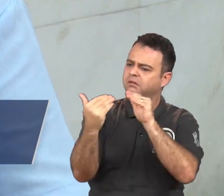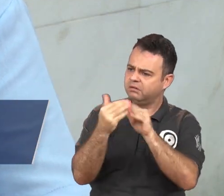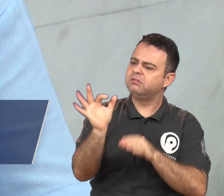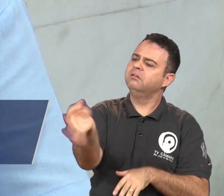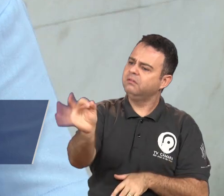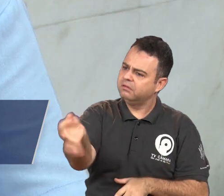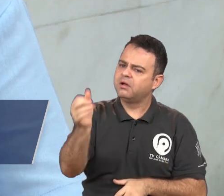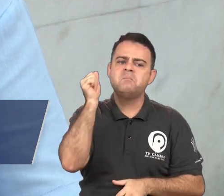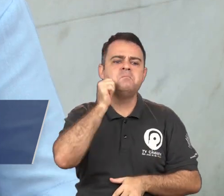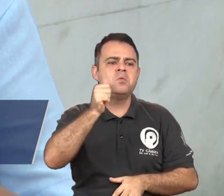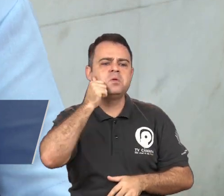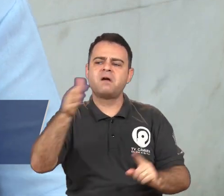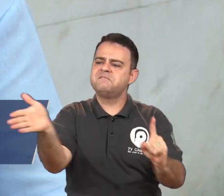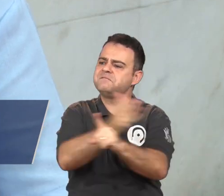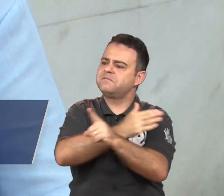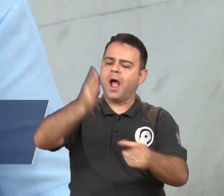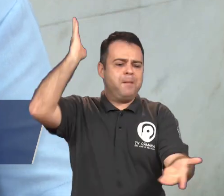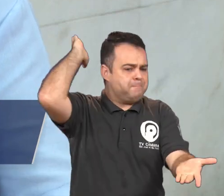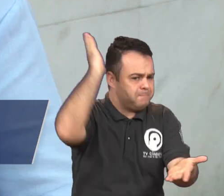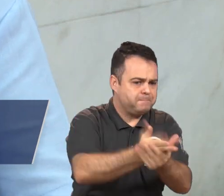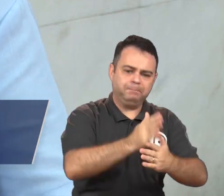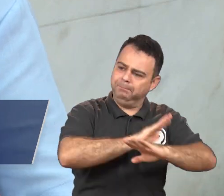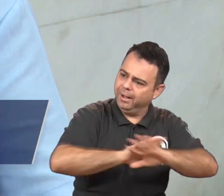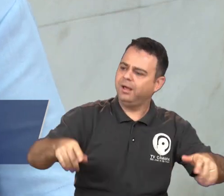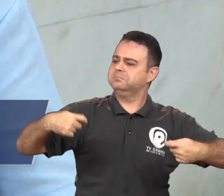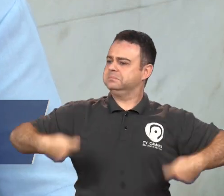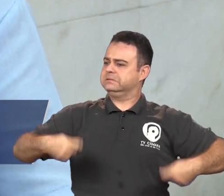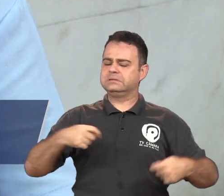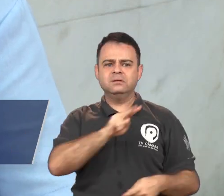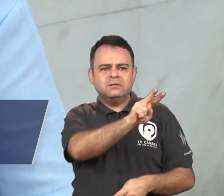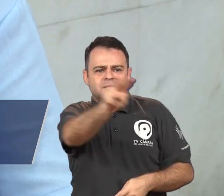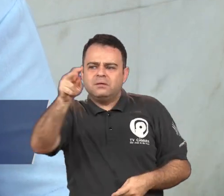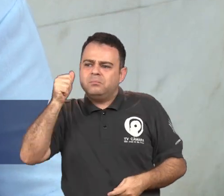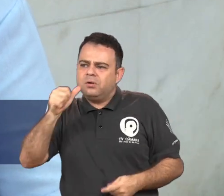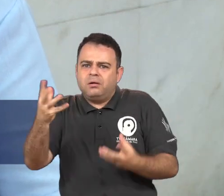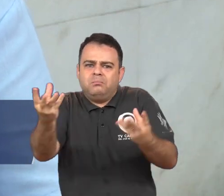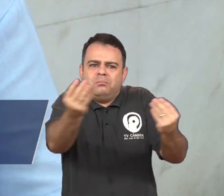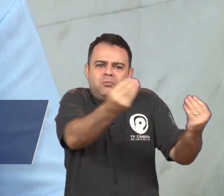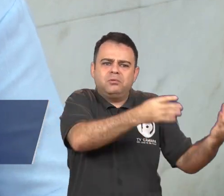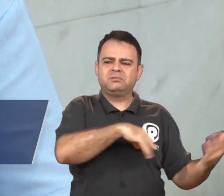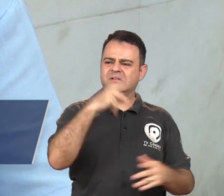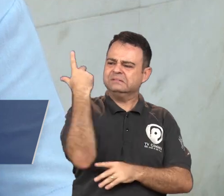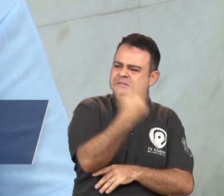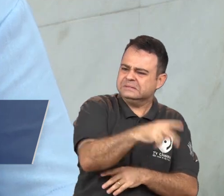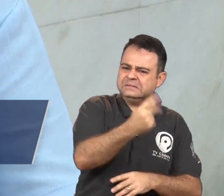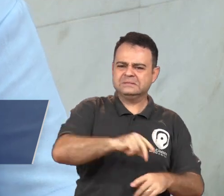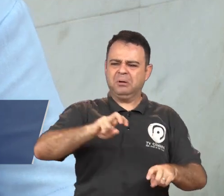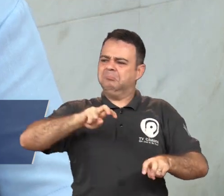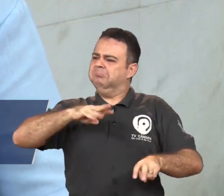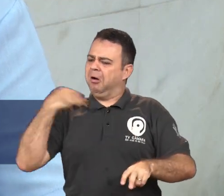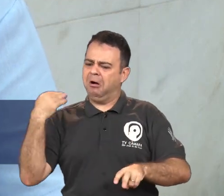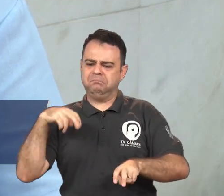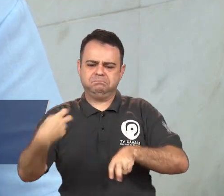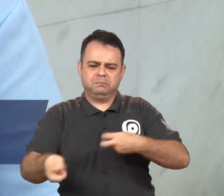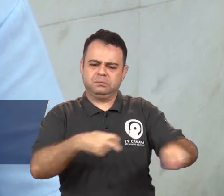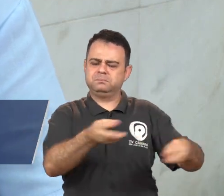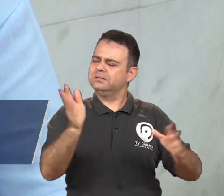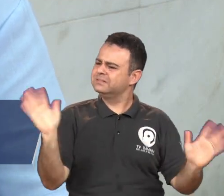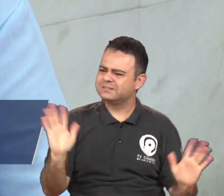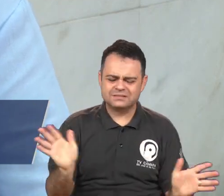essa violência tem que acabar. Não dá para ver as mulheres sendo agredidas, atacadas e mortas, até a morte,